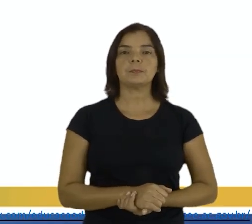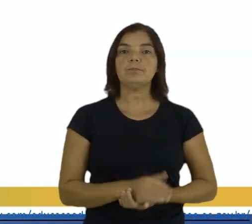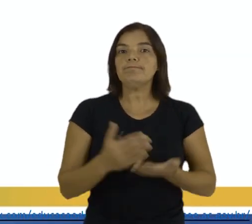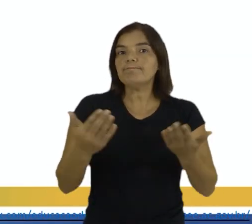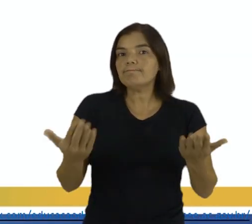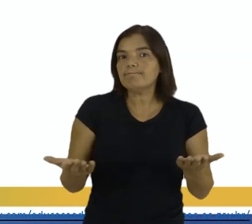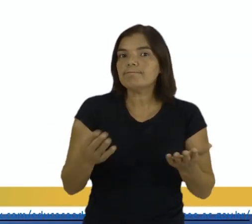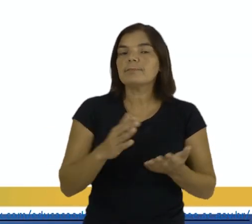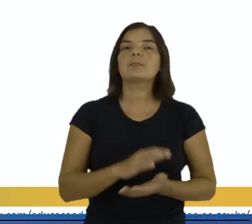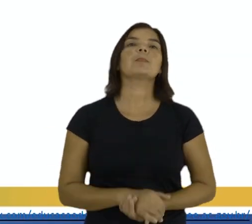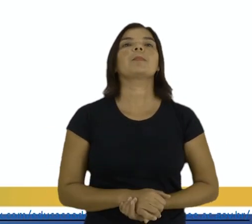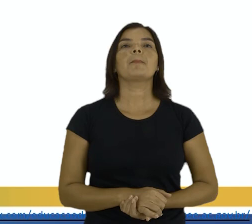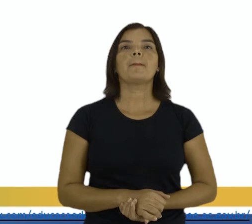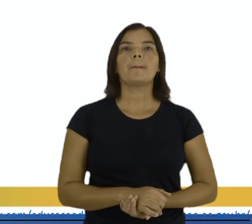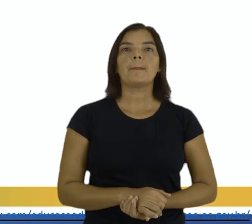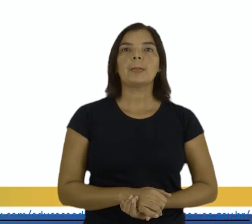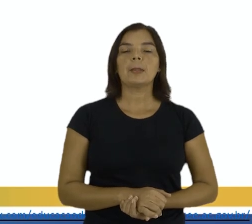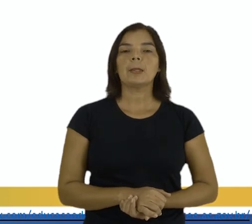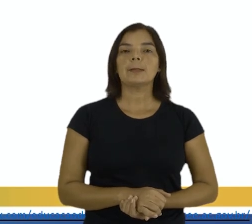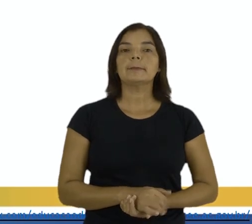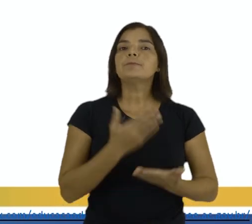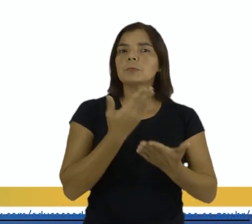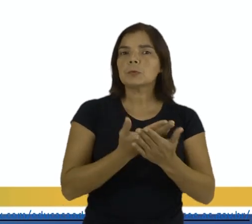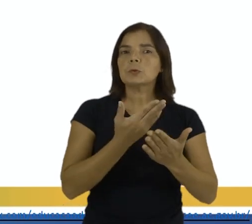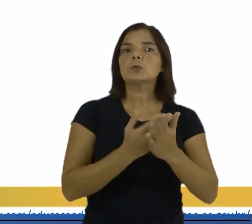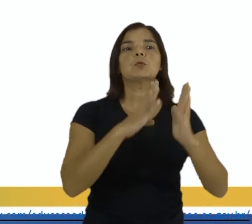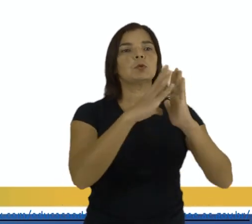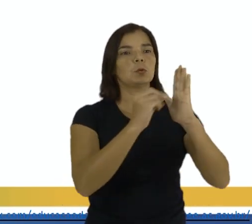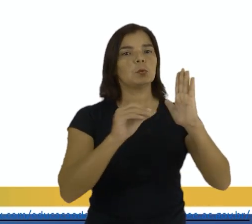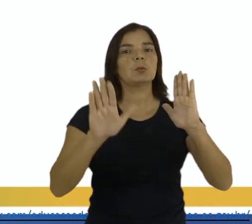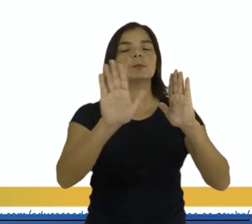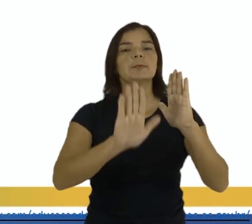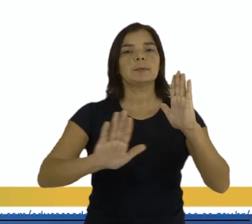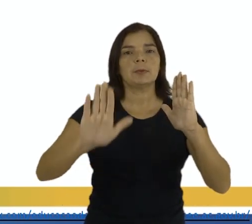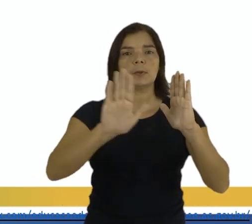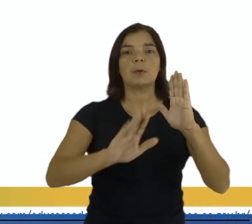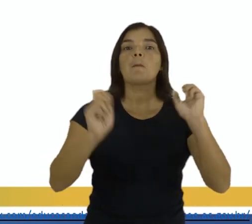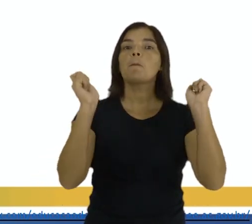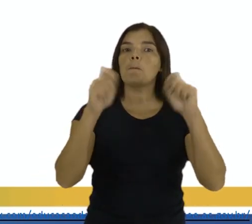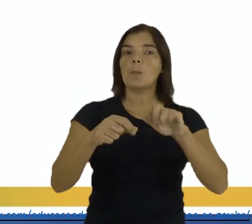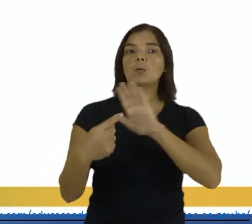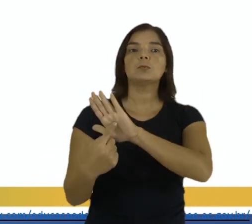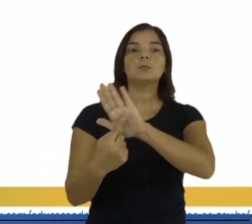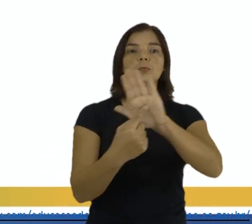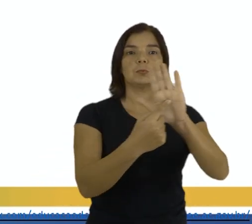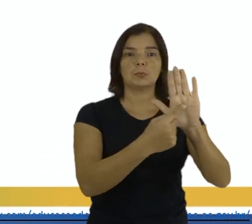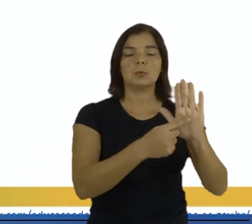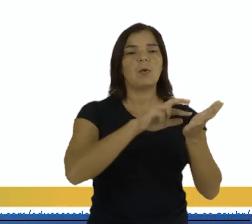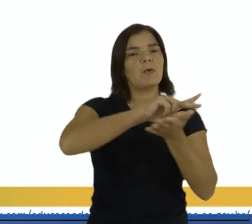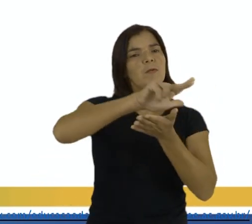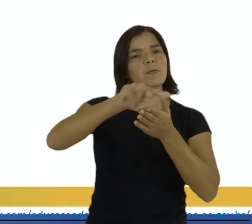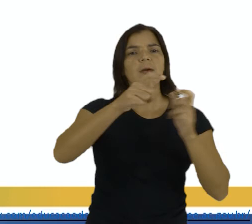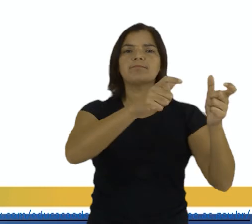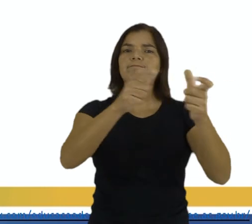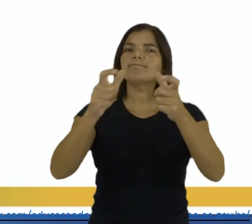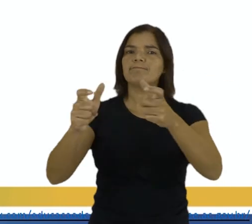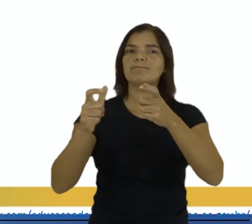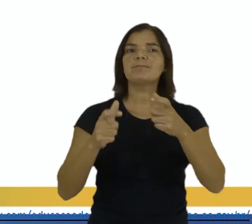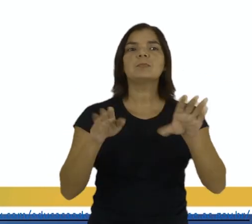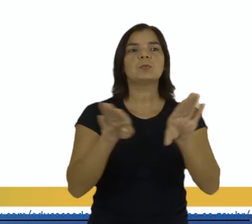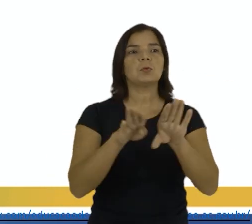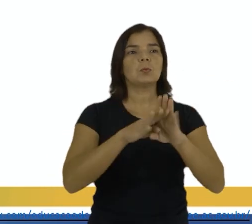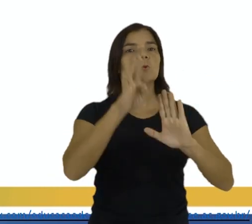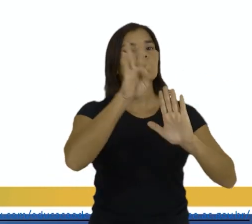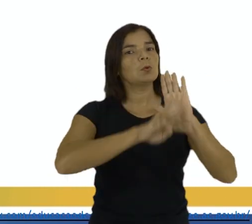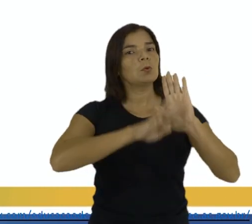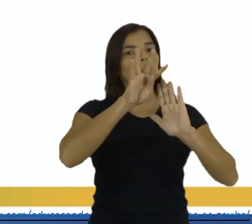Bom, considerações finais. Estudamos que a intertextualidade pode se manifestar em diversas situações, como